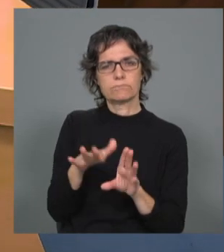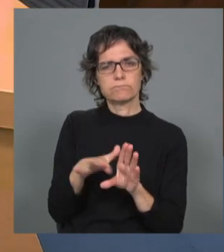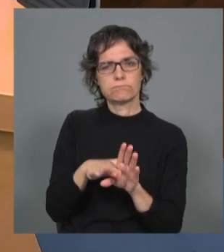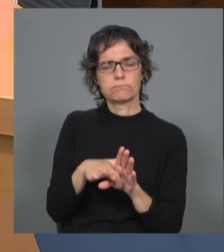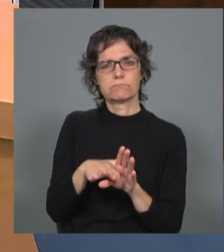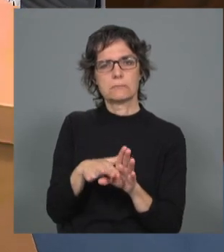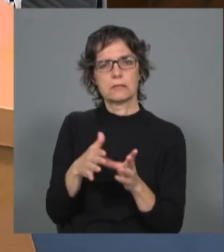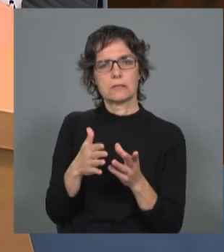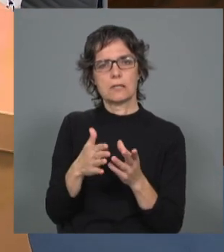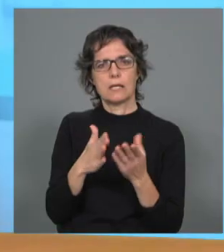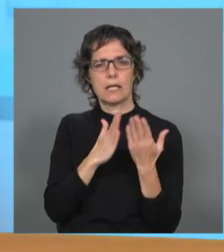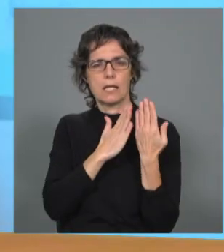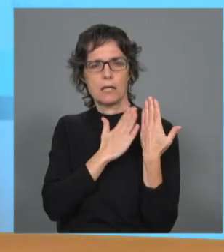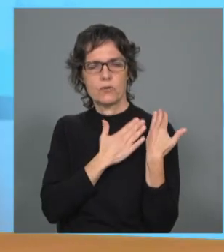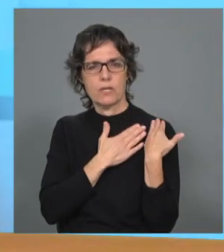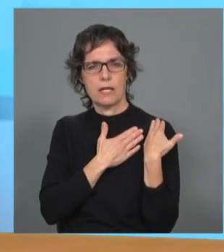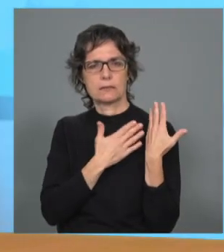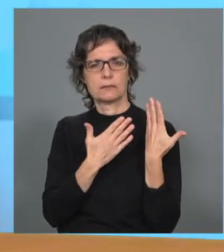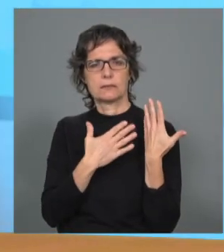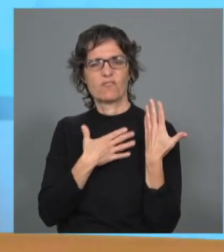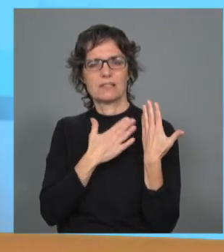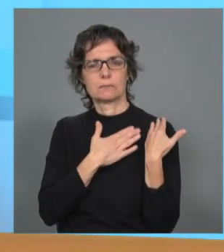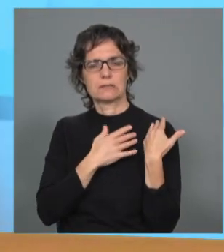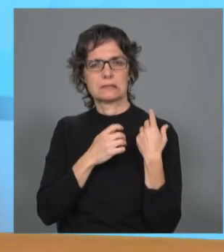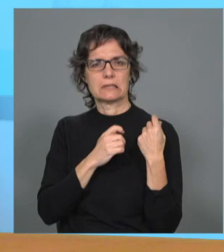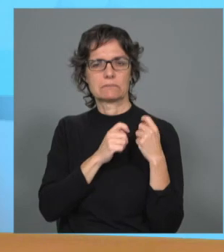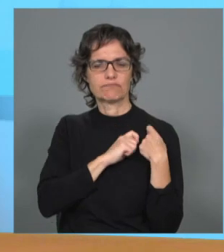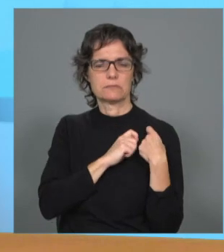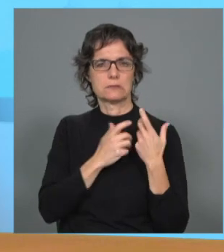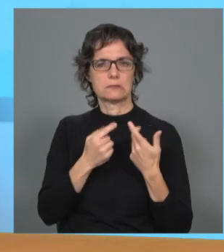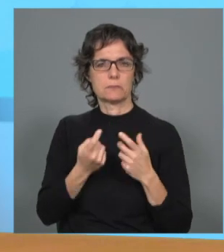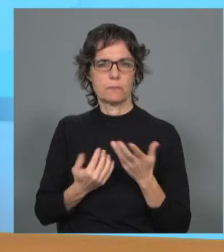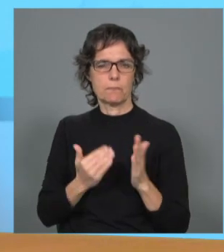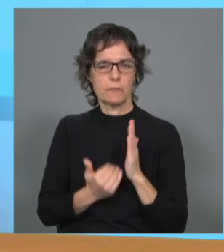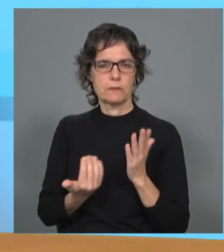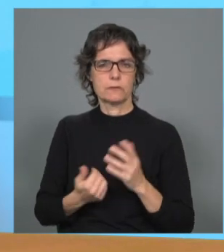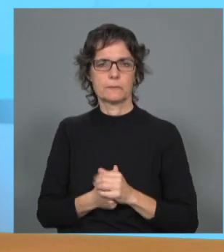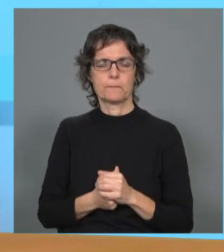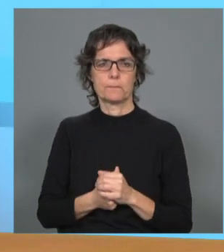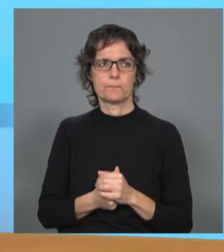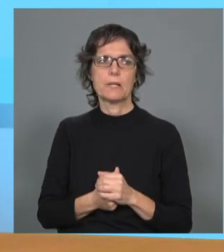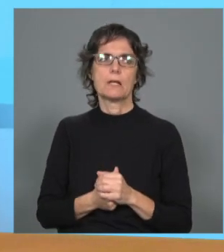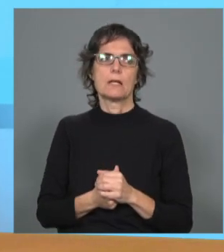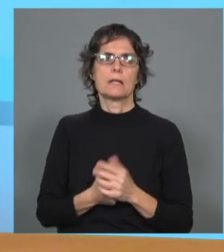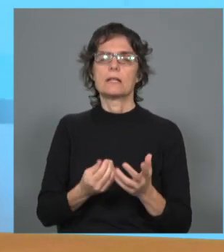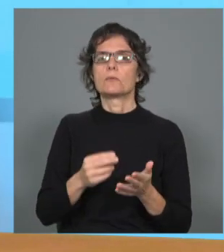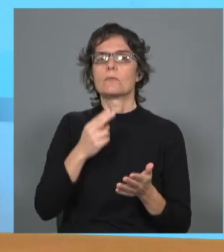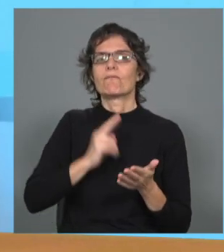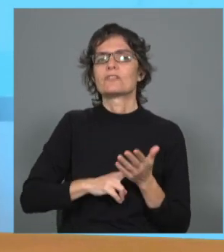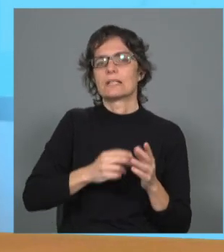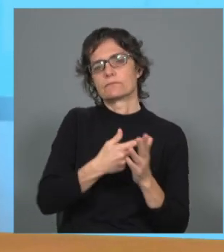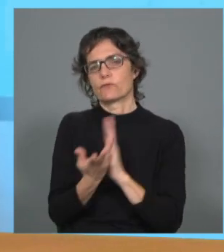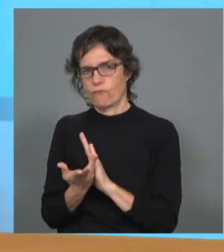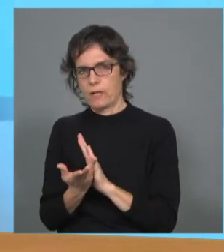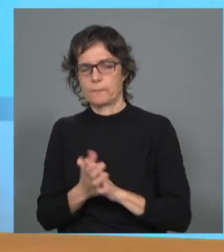responsabilidades para que, de facto, essa transformação aconteça? Sim, eu penso que as causas são multifatoriais. Penso que, desde logo,